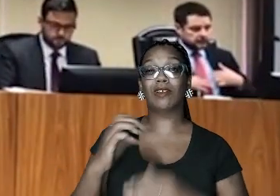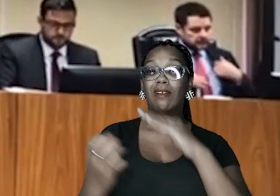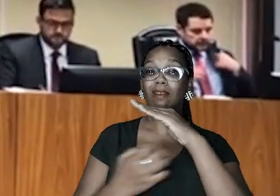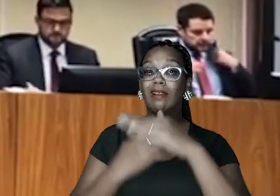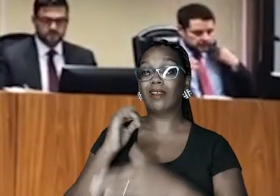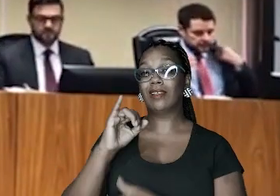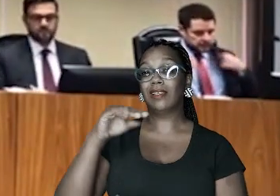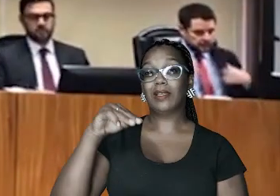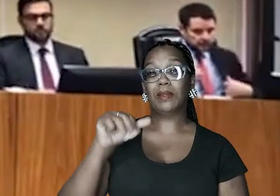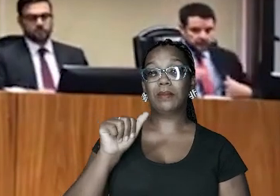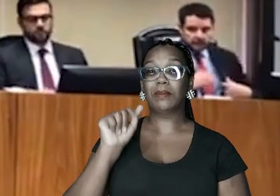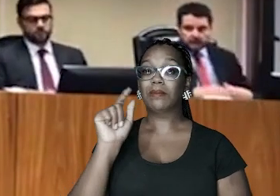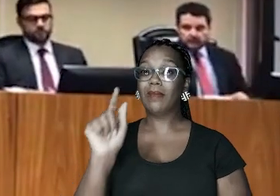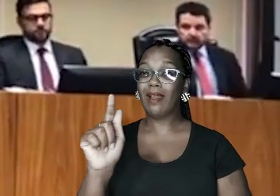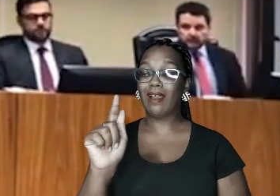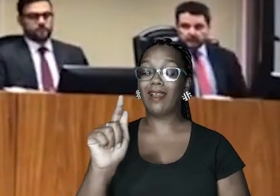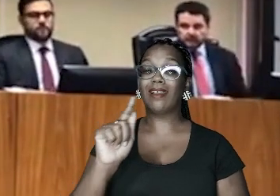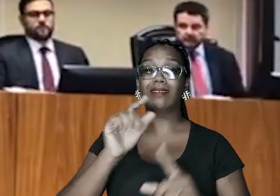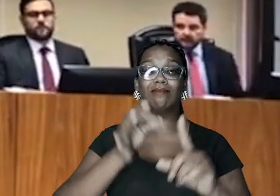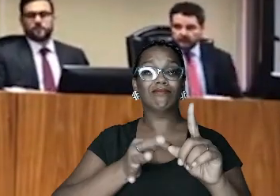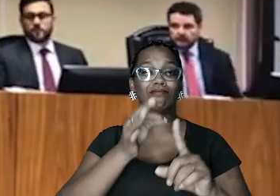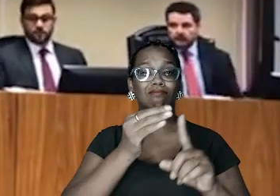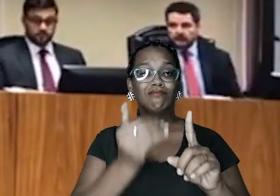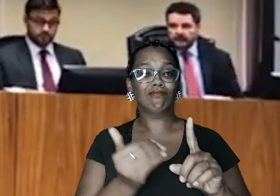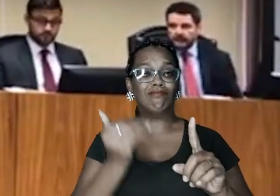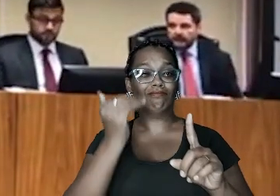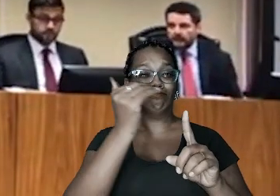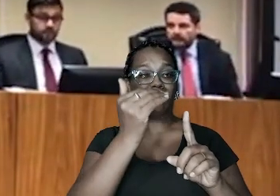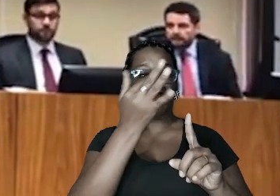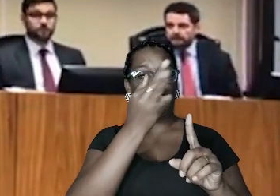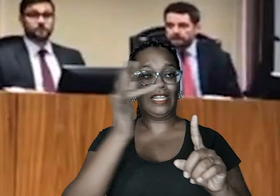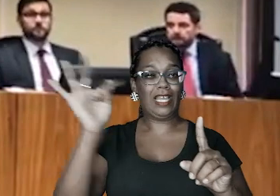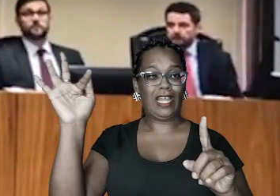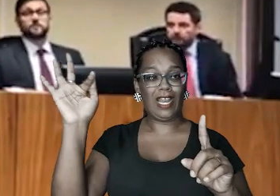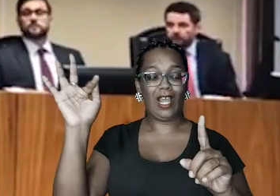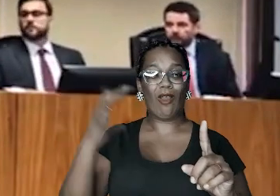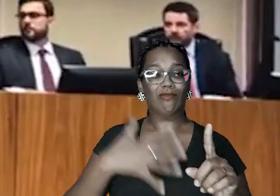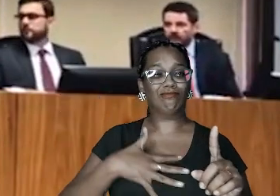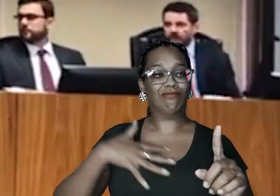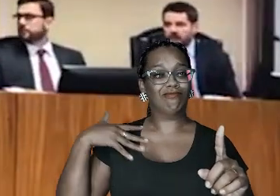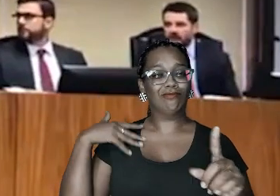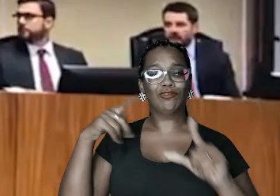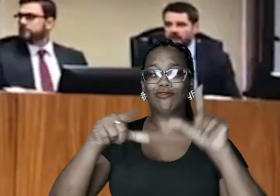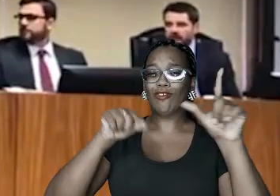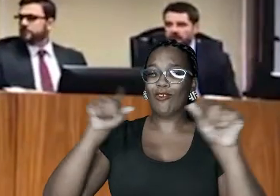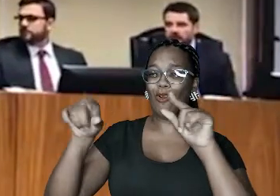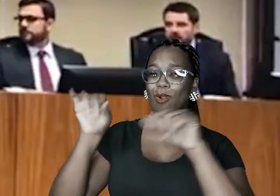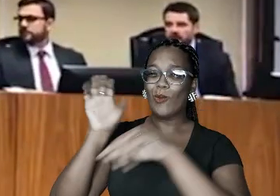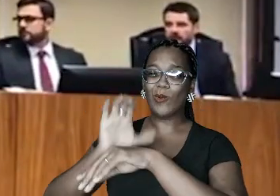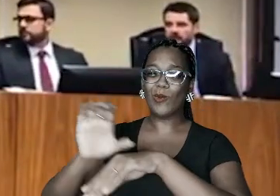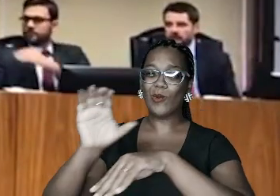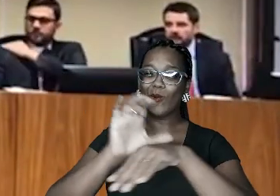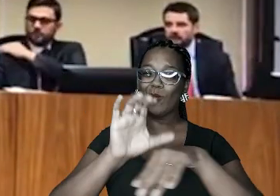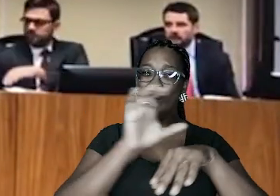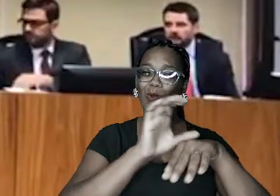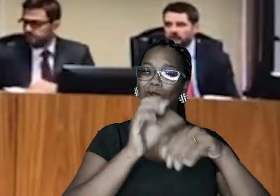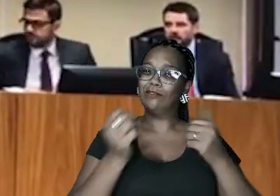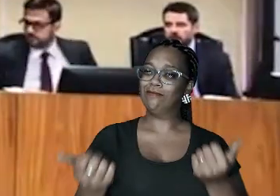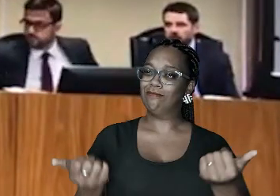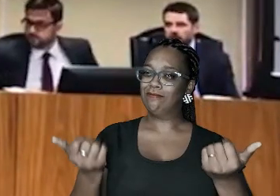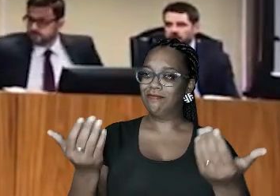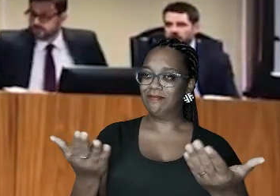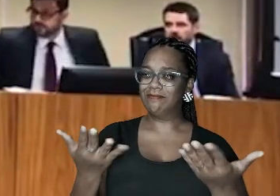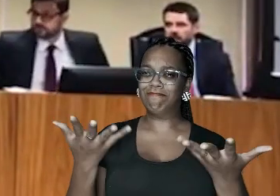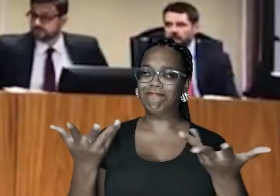diretor da imag Desembargador Federal que hoje nos honra com escolha de todos esses